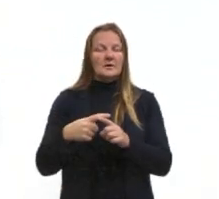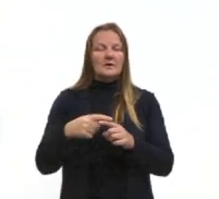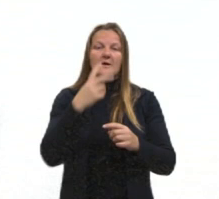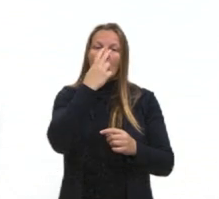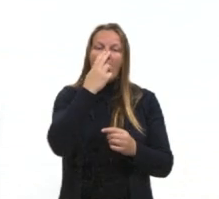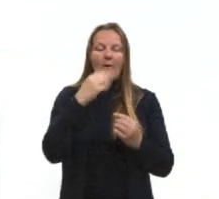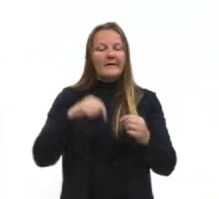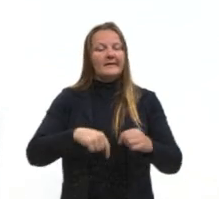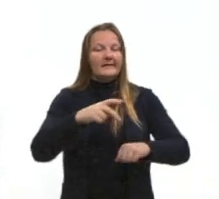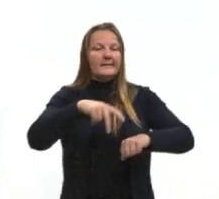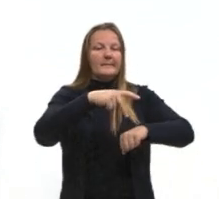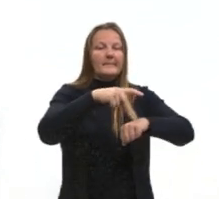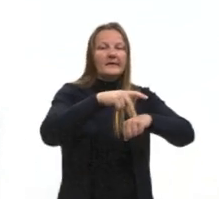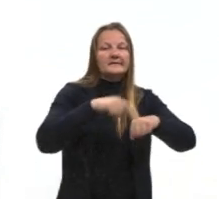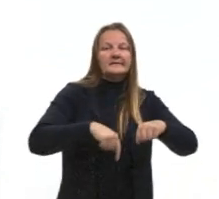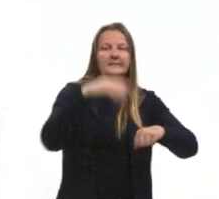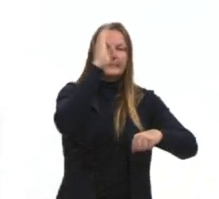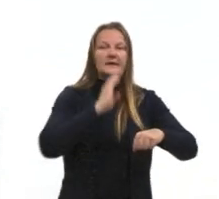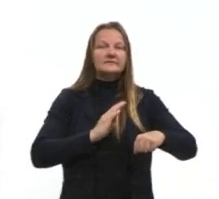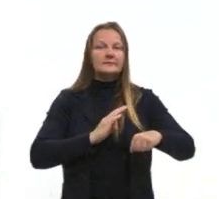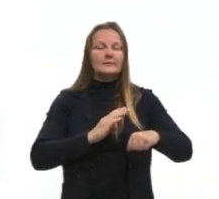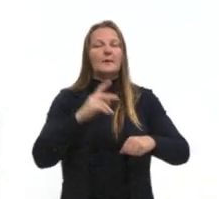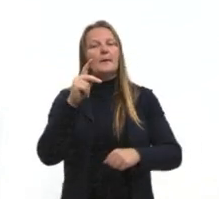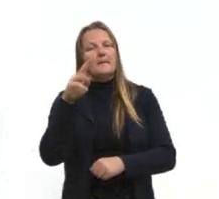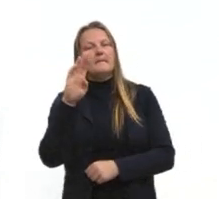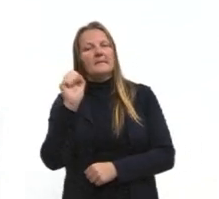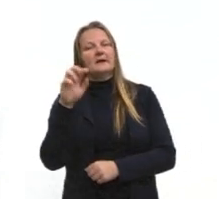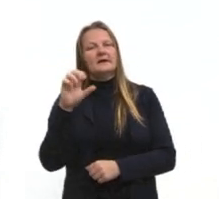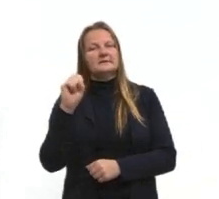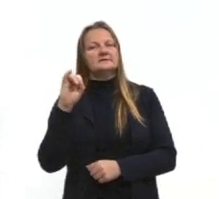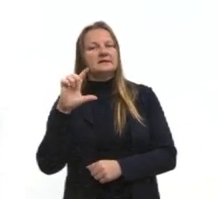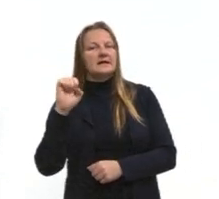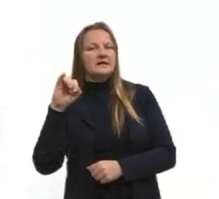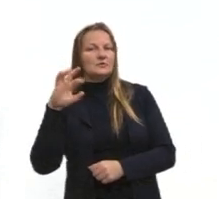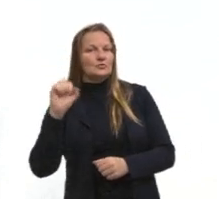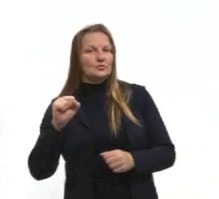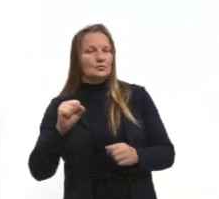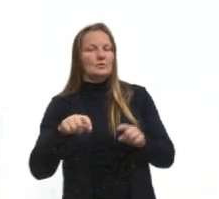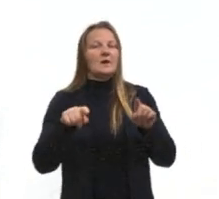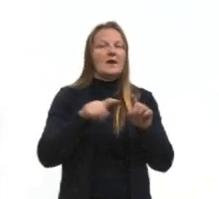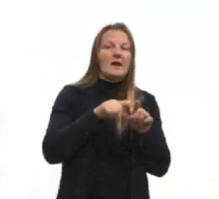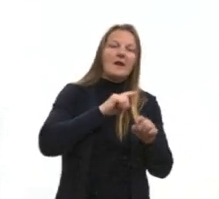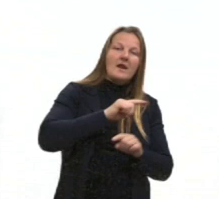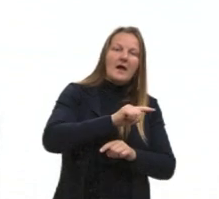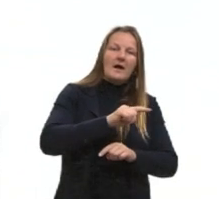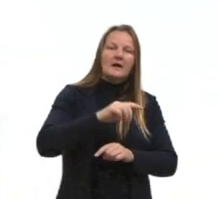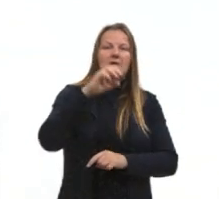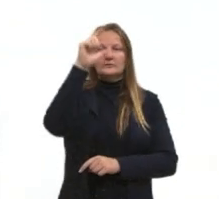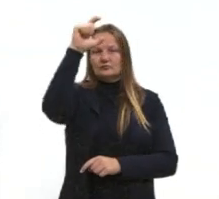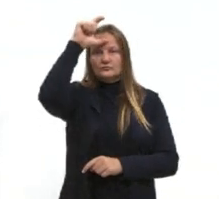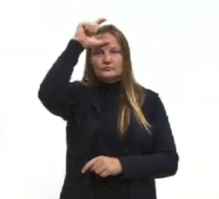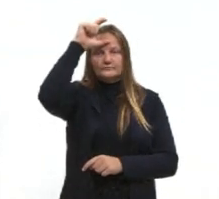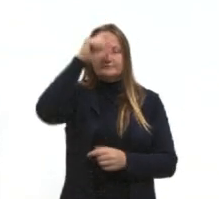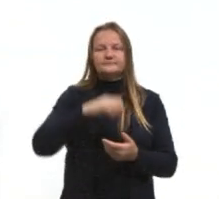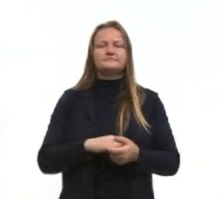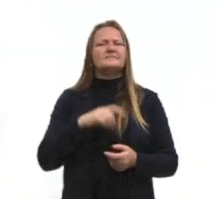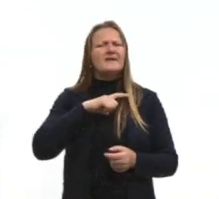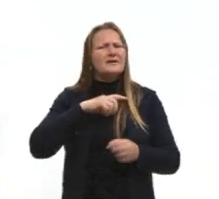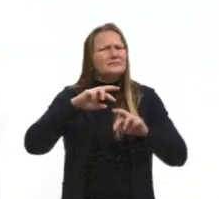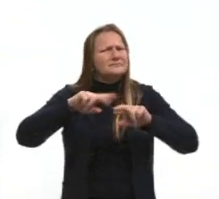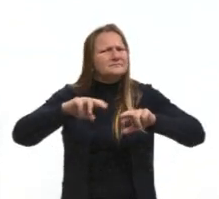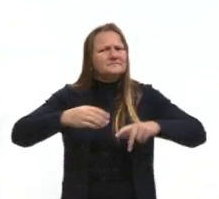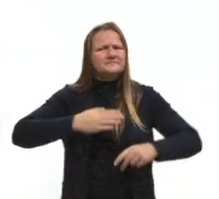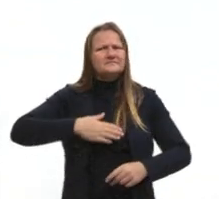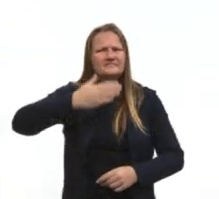então não dá para chamar eles dessa maneira os persas né que hoje estão no Irã eles são muçulmanos xiitas eles